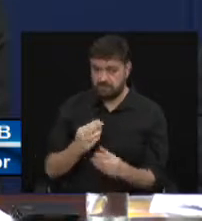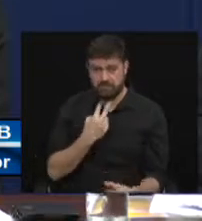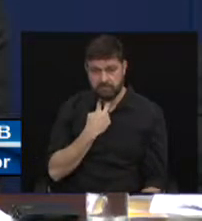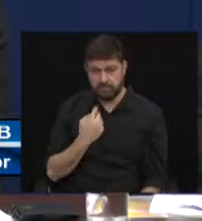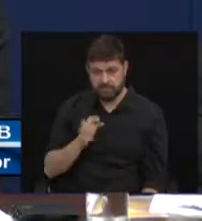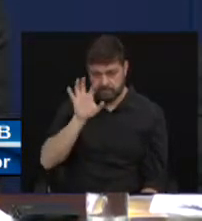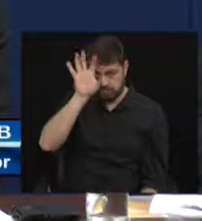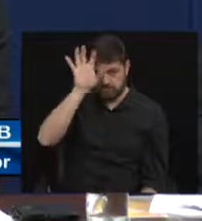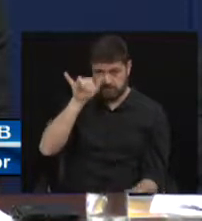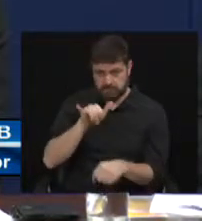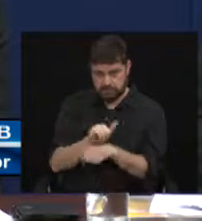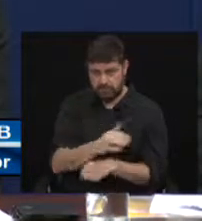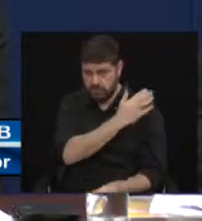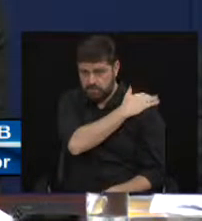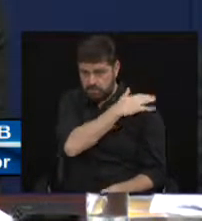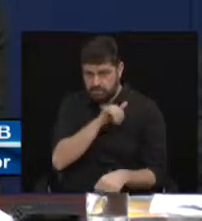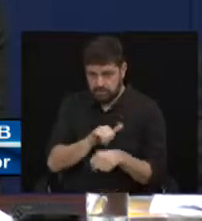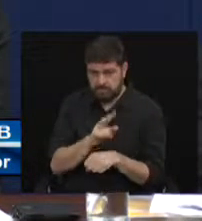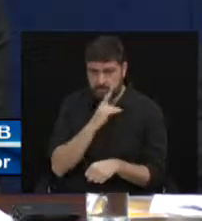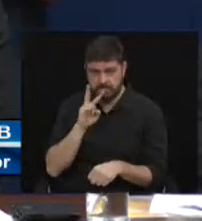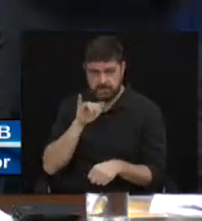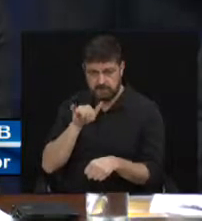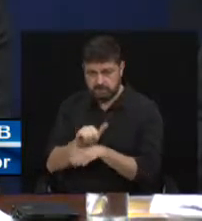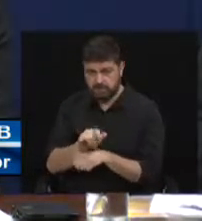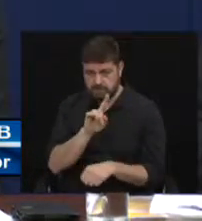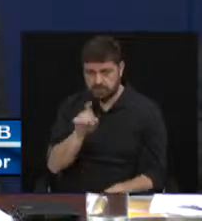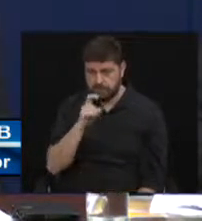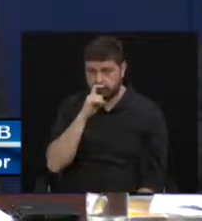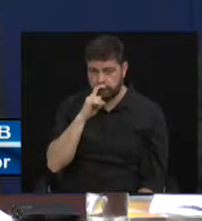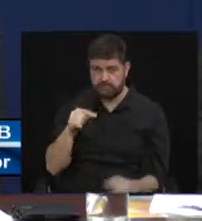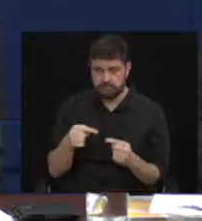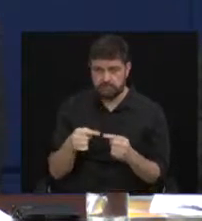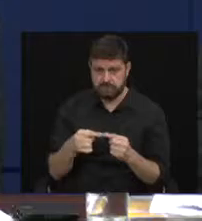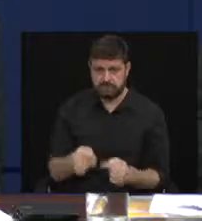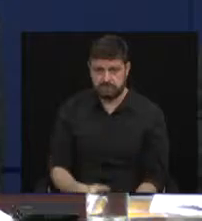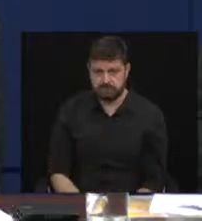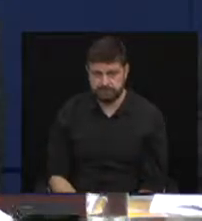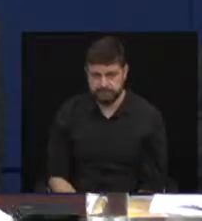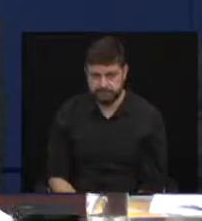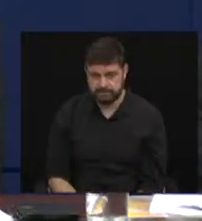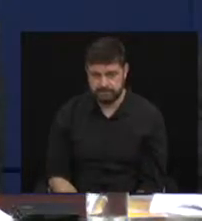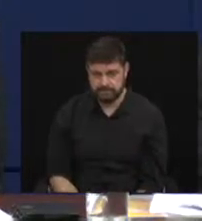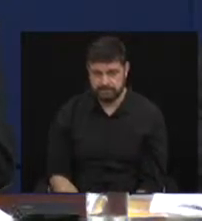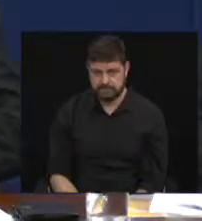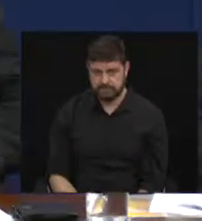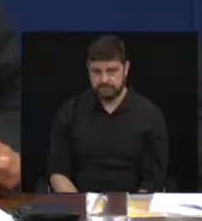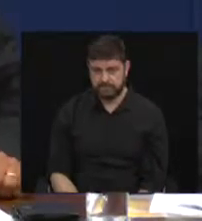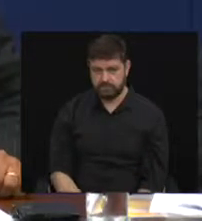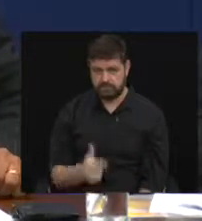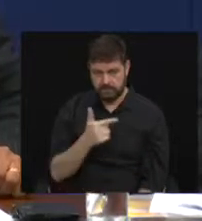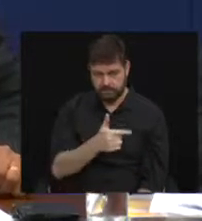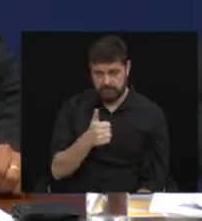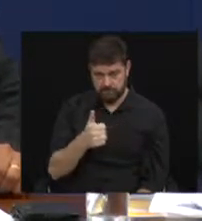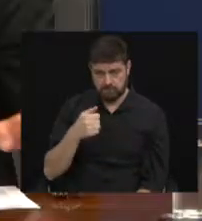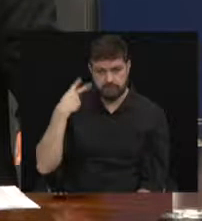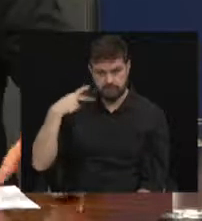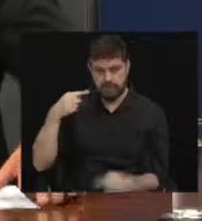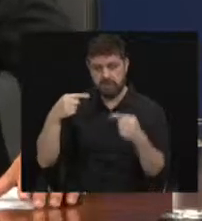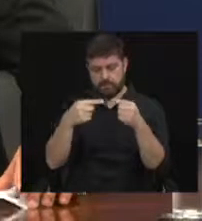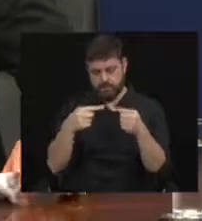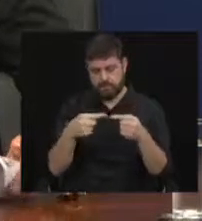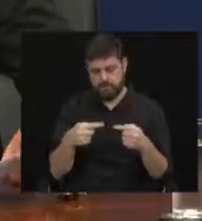sim. Luiz Cirilo, sim. Luiz Carlos Cossini, sim. Marcos Bernardelli, ausente. Neuza do São João,